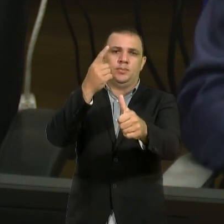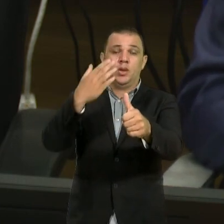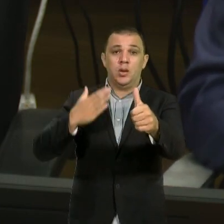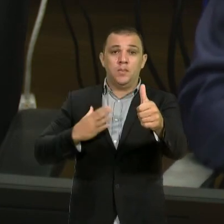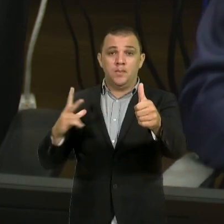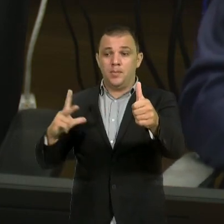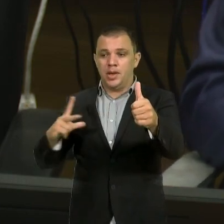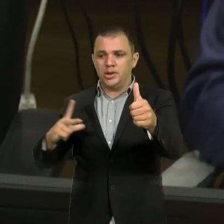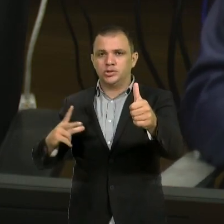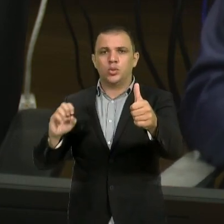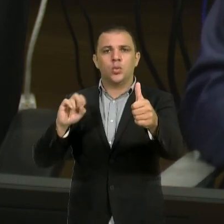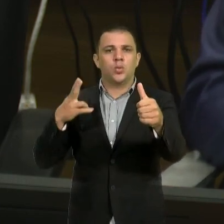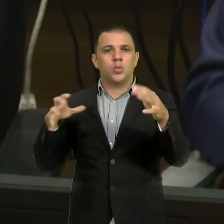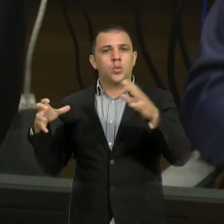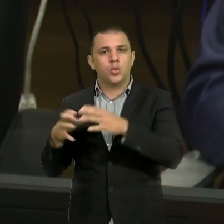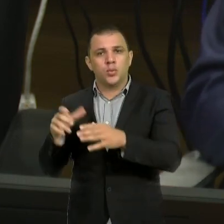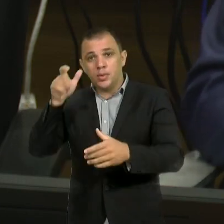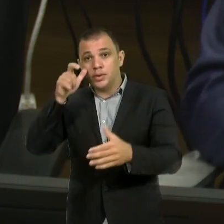ou de grupos.